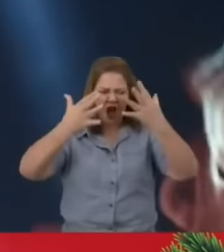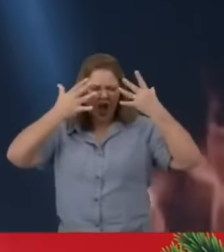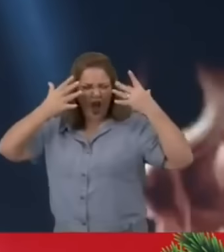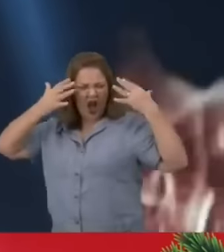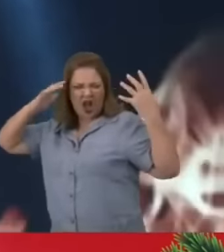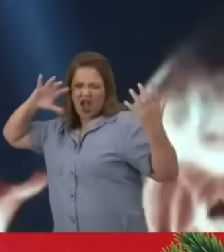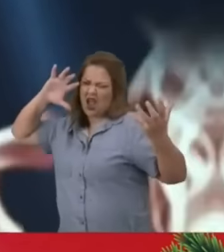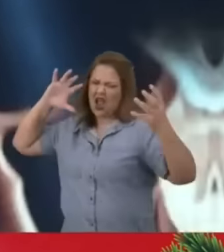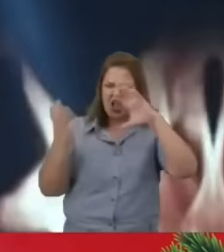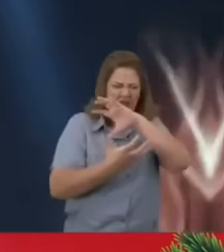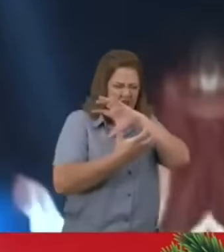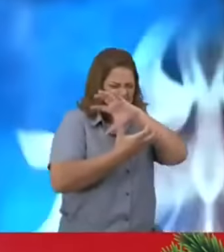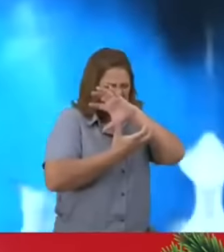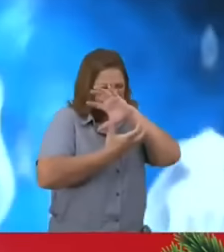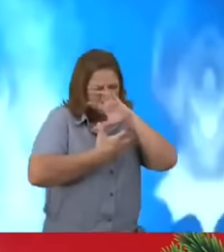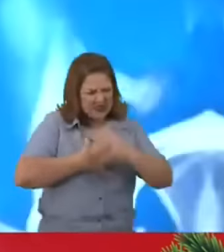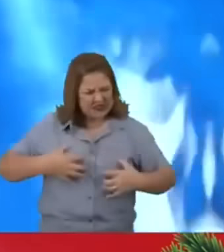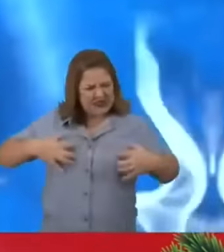me tira a paz,